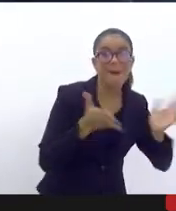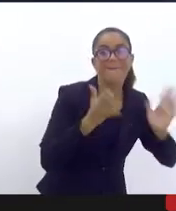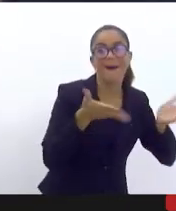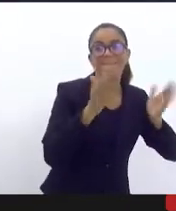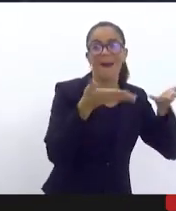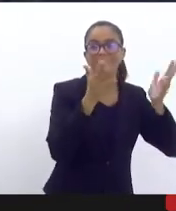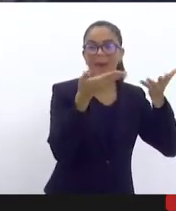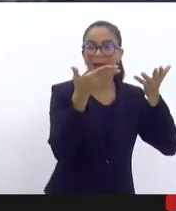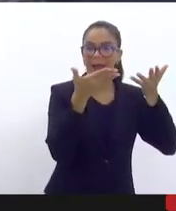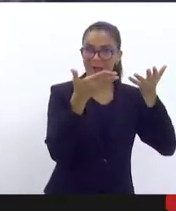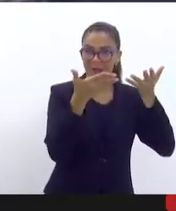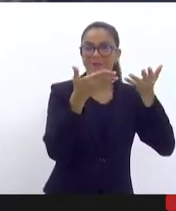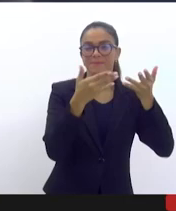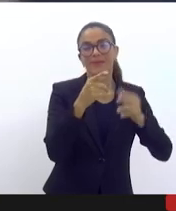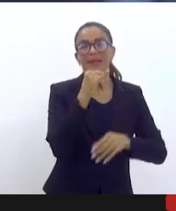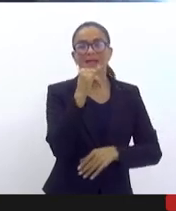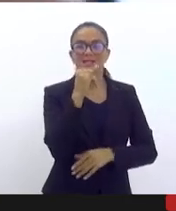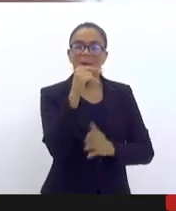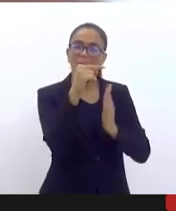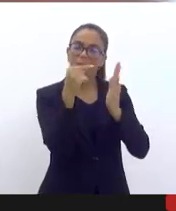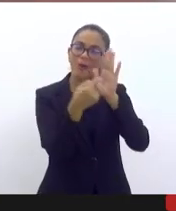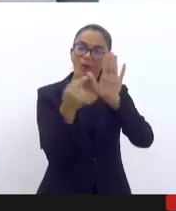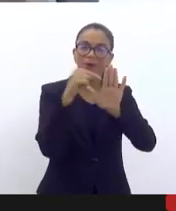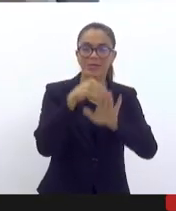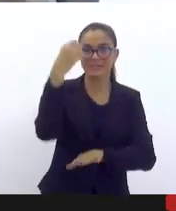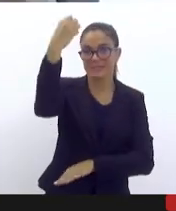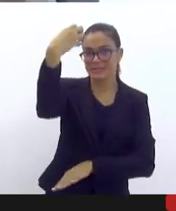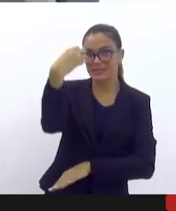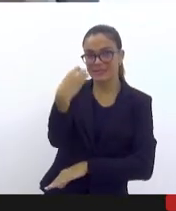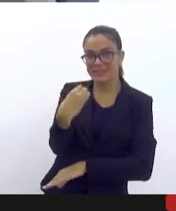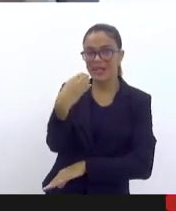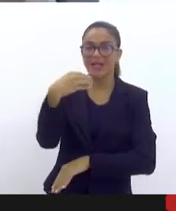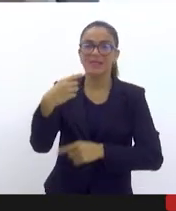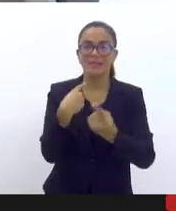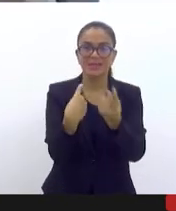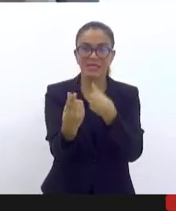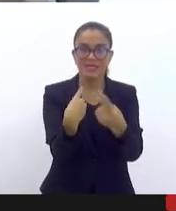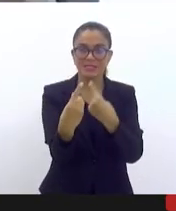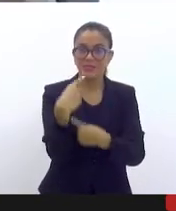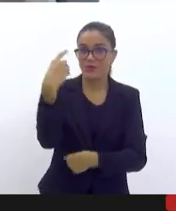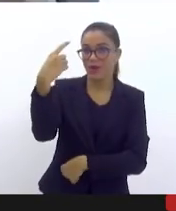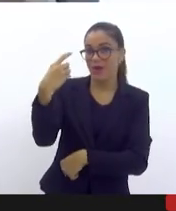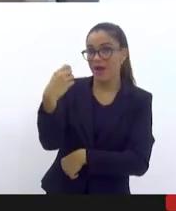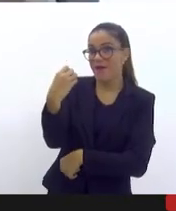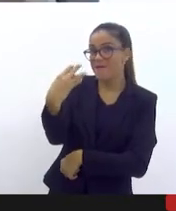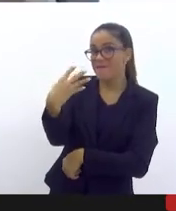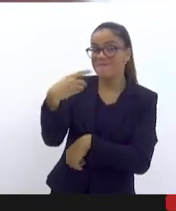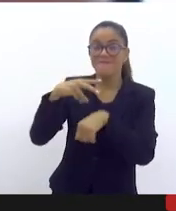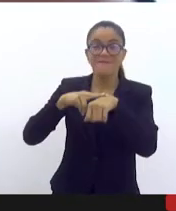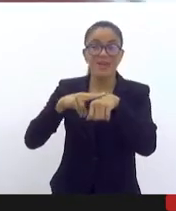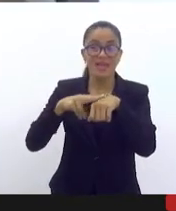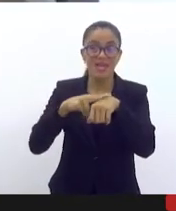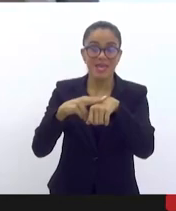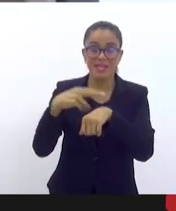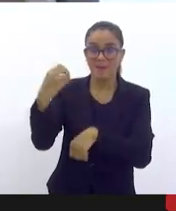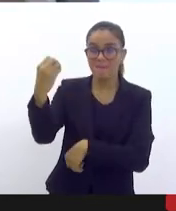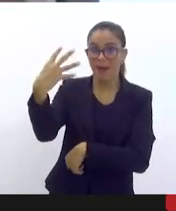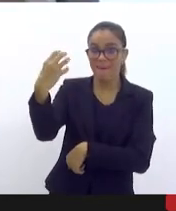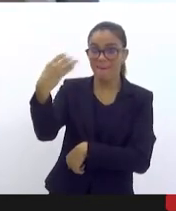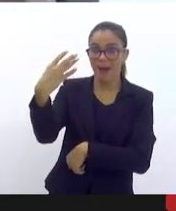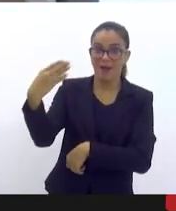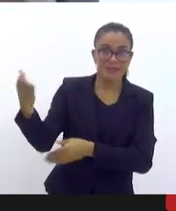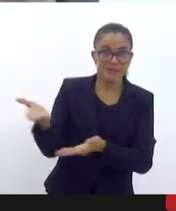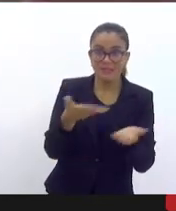o semáforo a luz verde e o que o que inibe o sinal